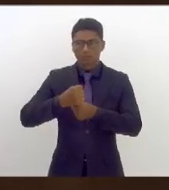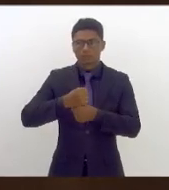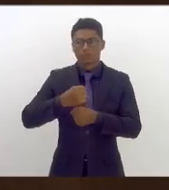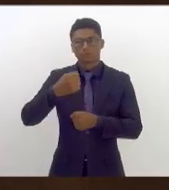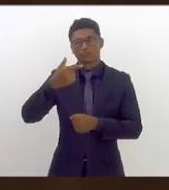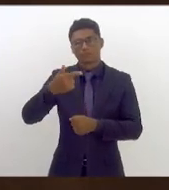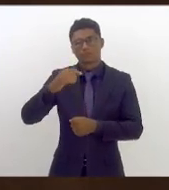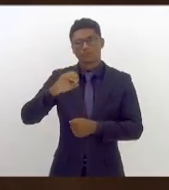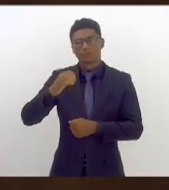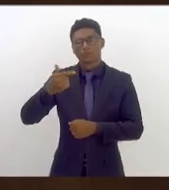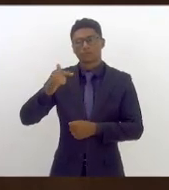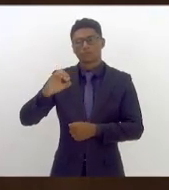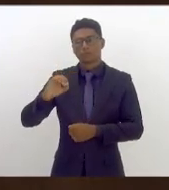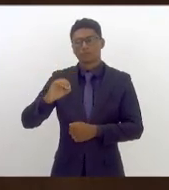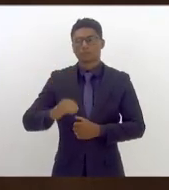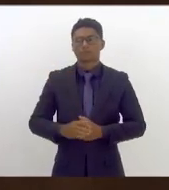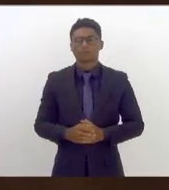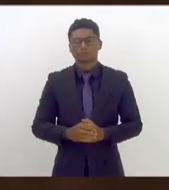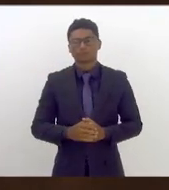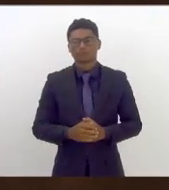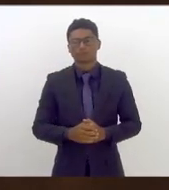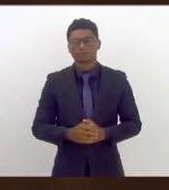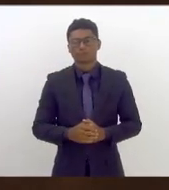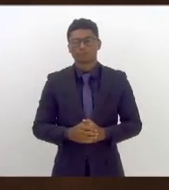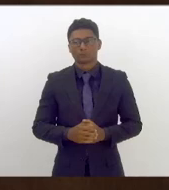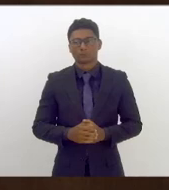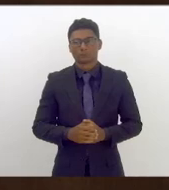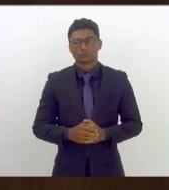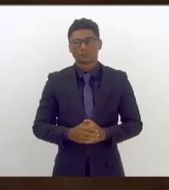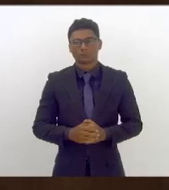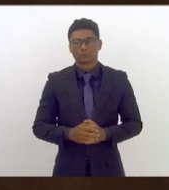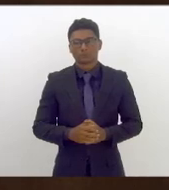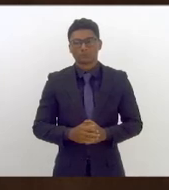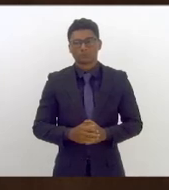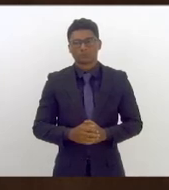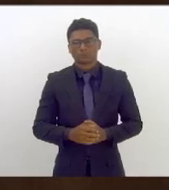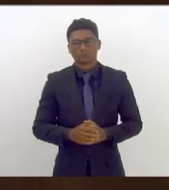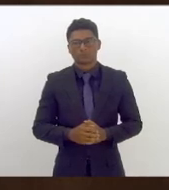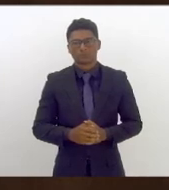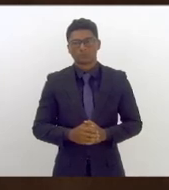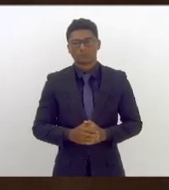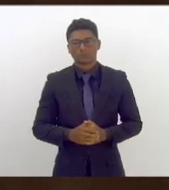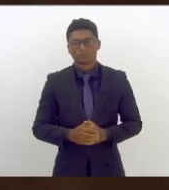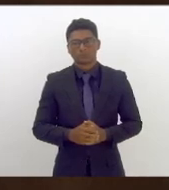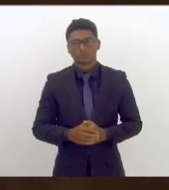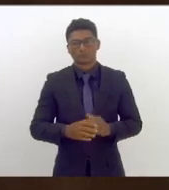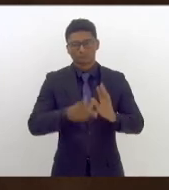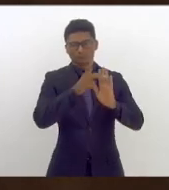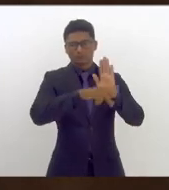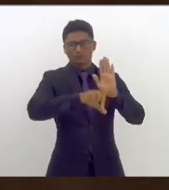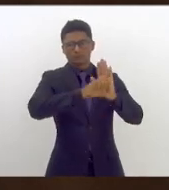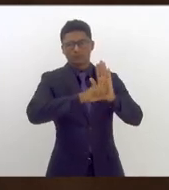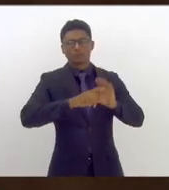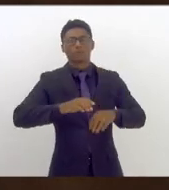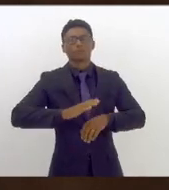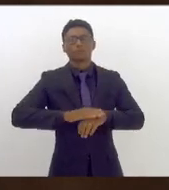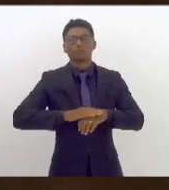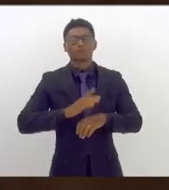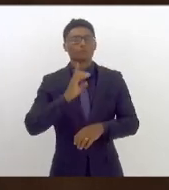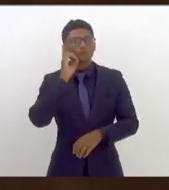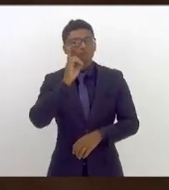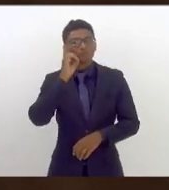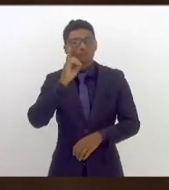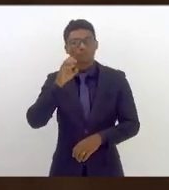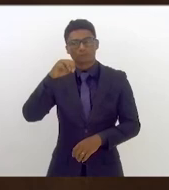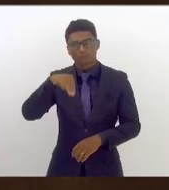Senhor presidente, se não fosse da deputada Mônica Francisco, eu ia